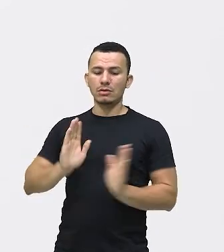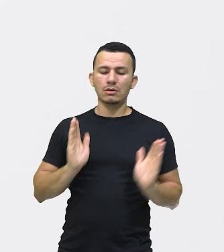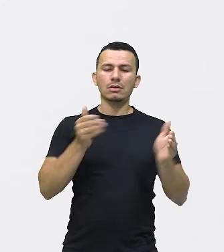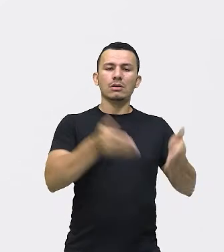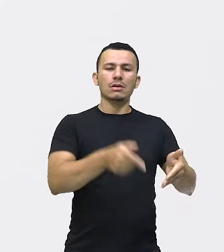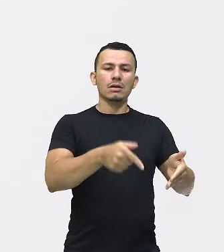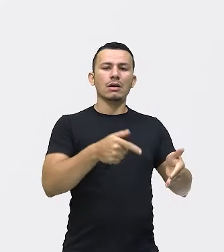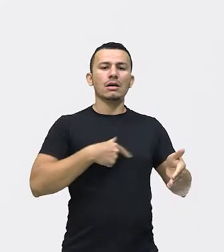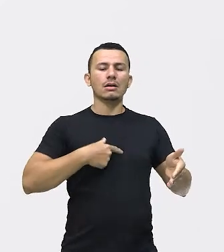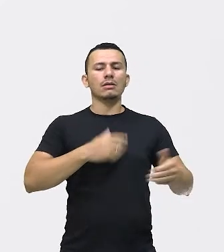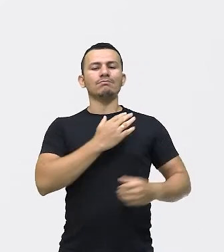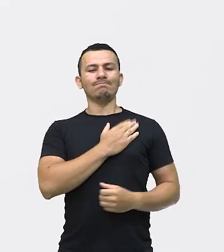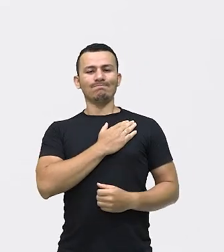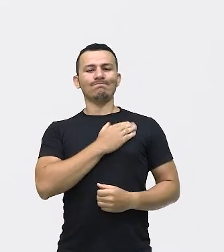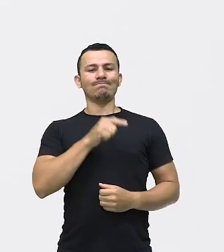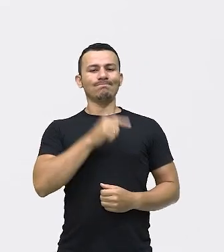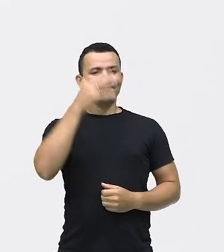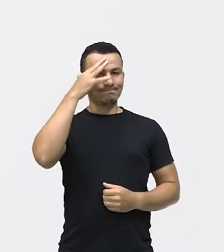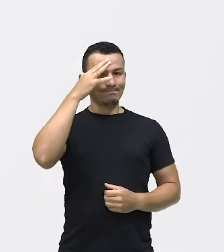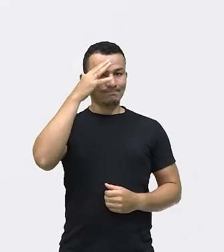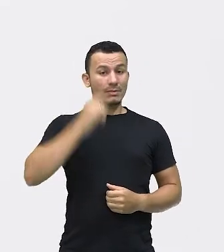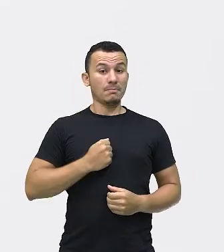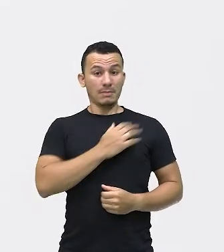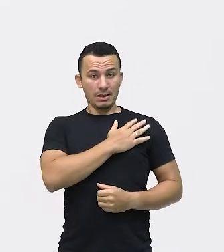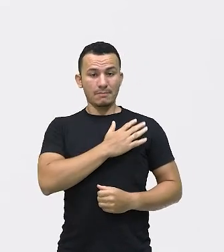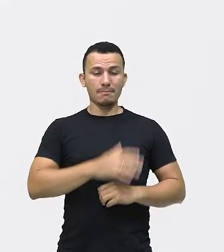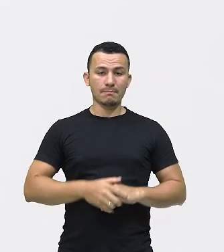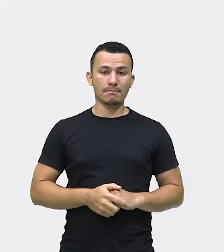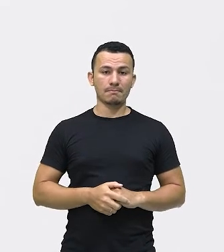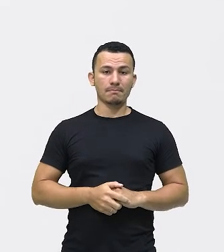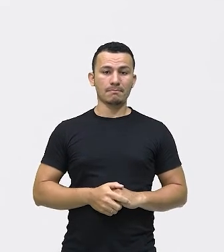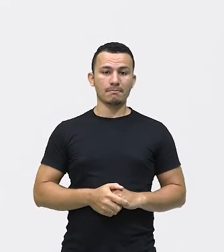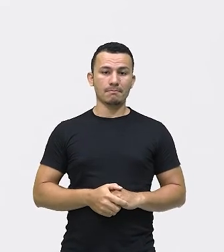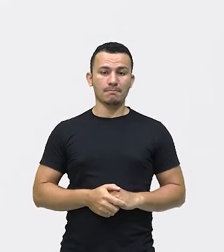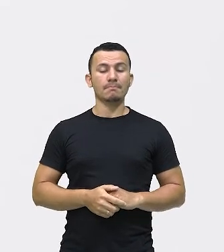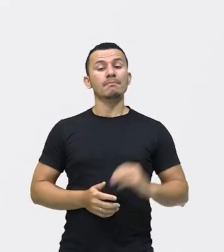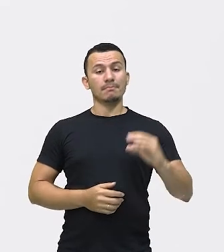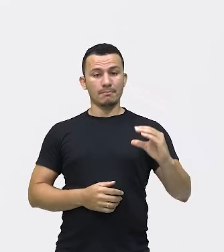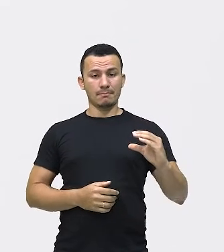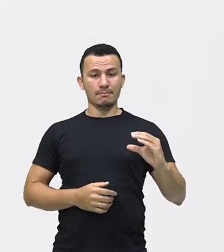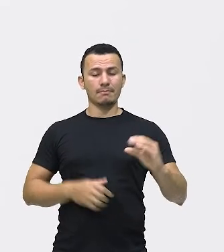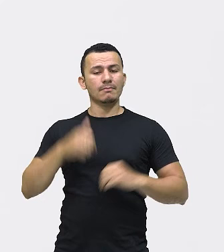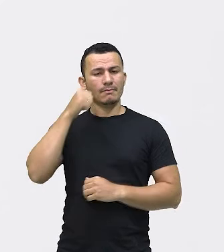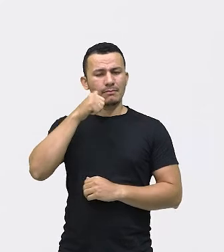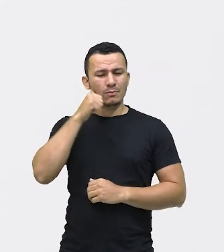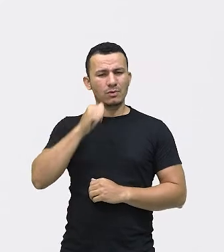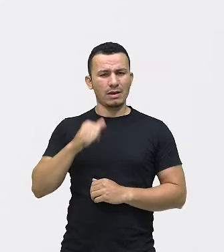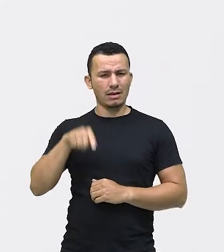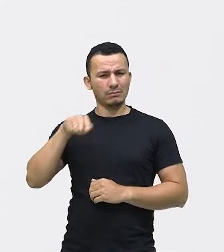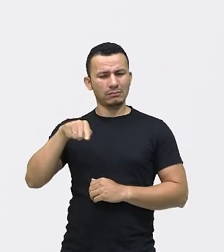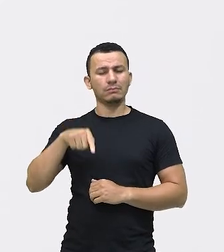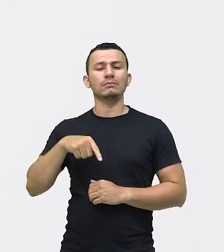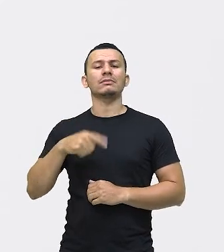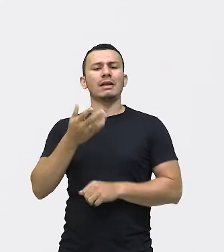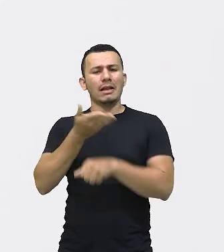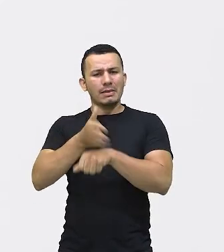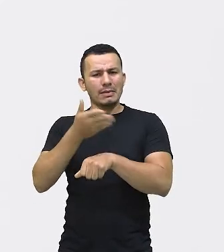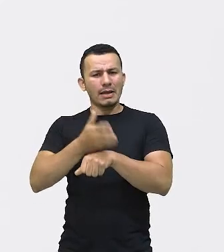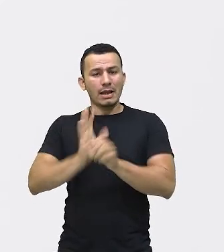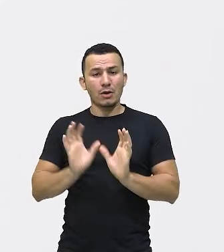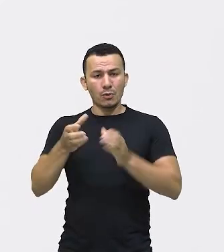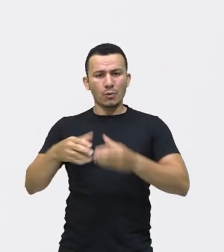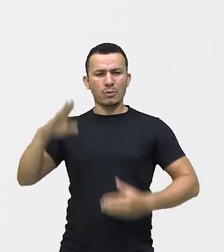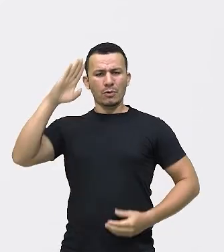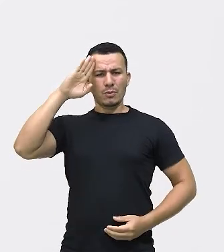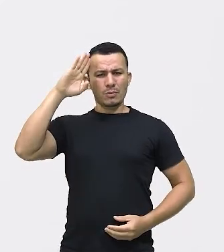para a pátria, para a questão militar. A letra C. A mulher espartana, além de treinar no quartel,